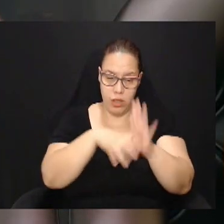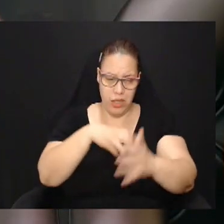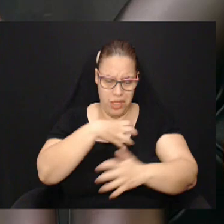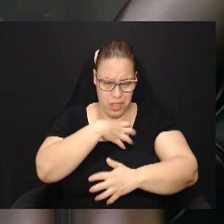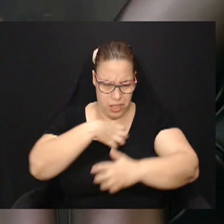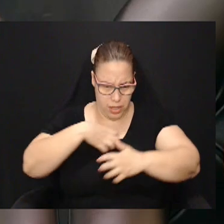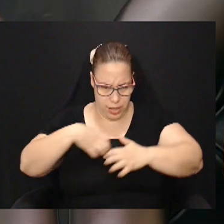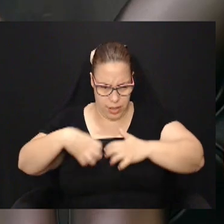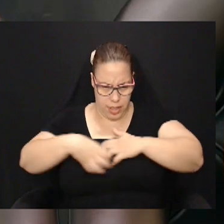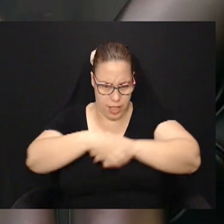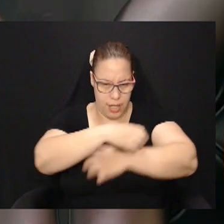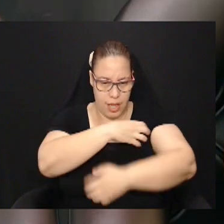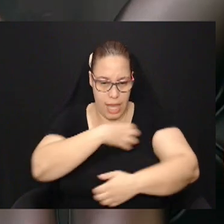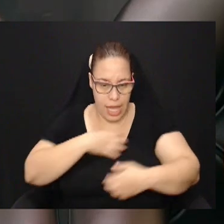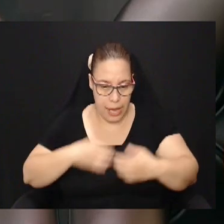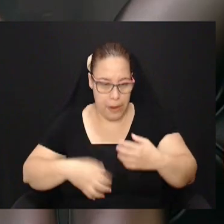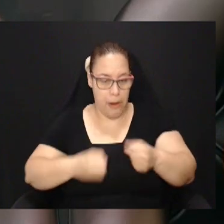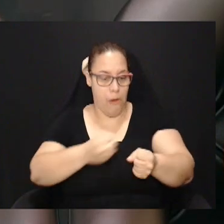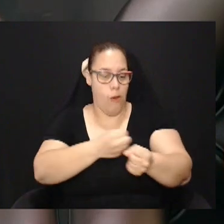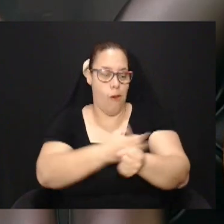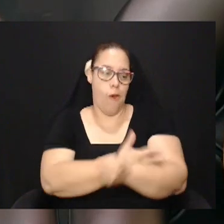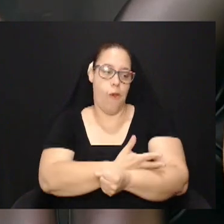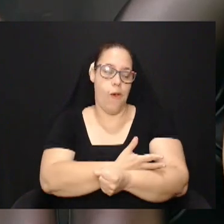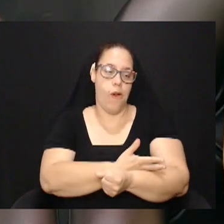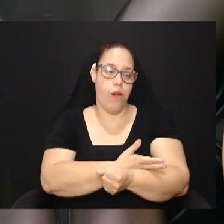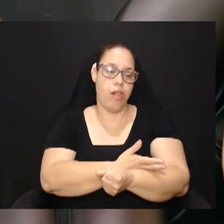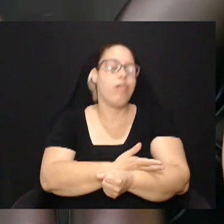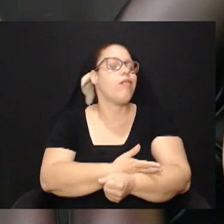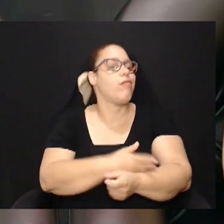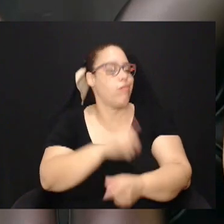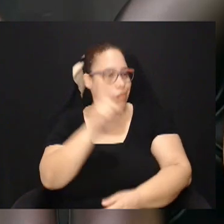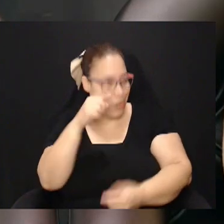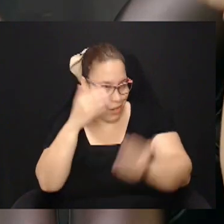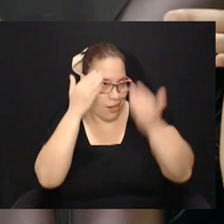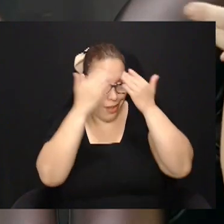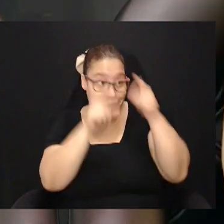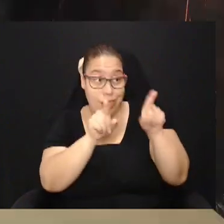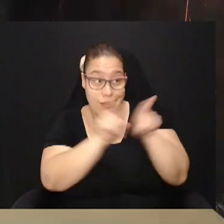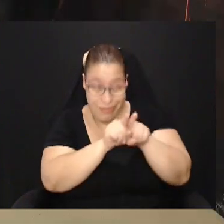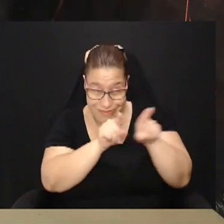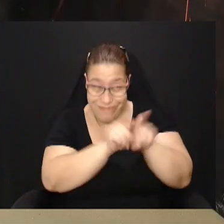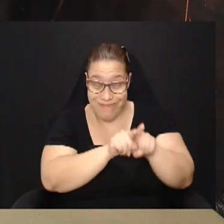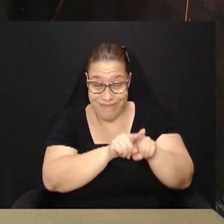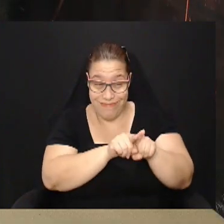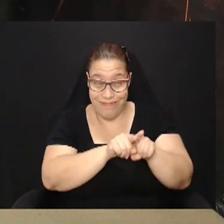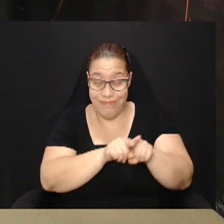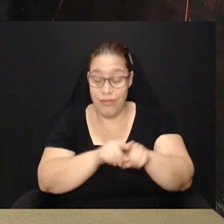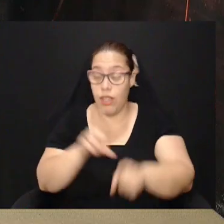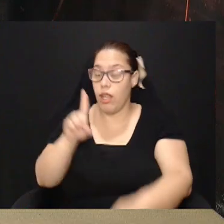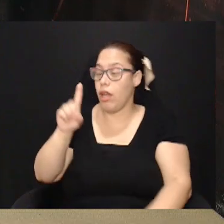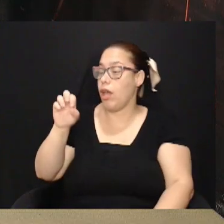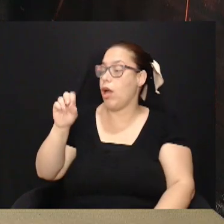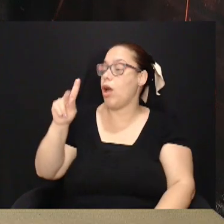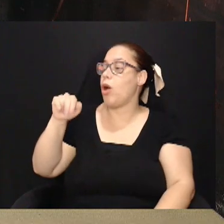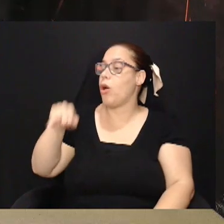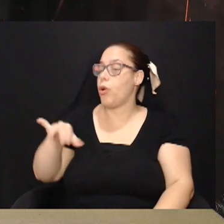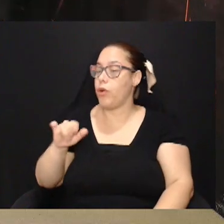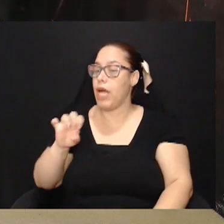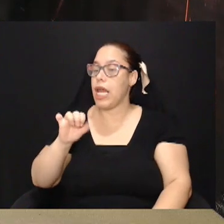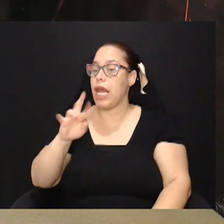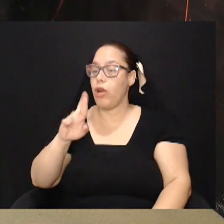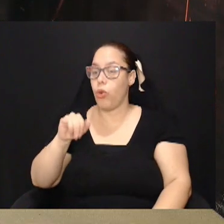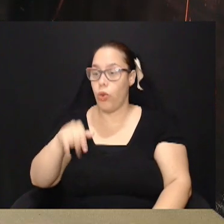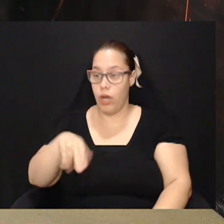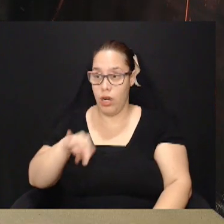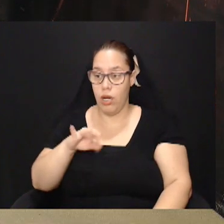nossas emoções, eles são terapêuticos. Olha, né? A gente libera dopamina, a gente libera serotonina, que traz essa